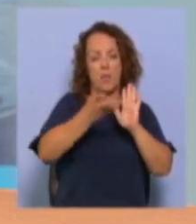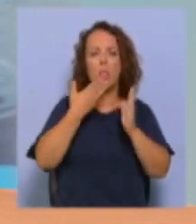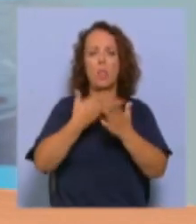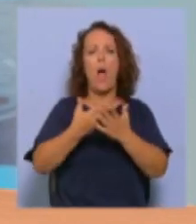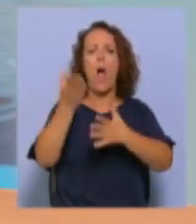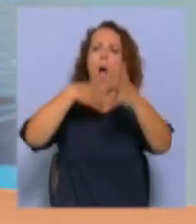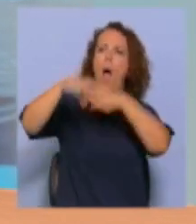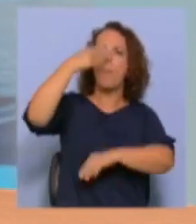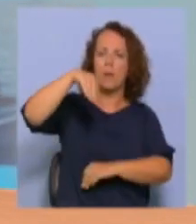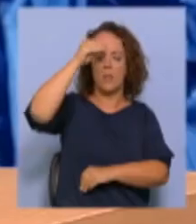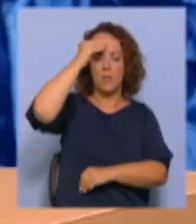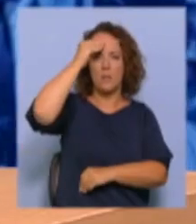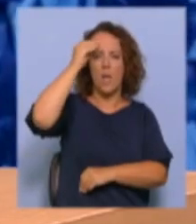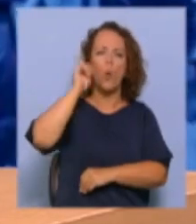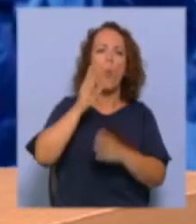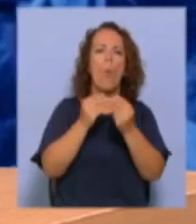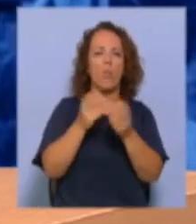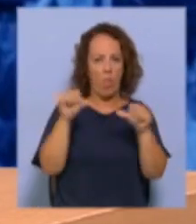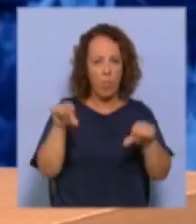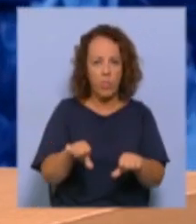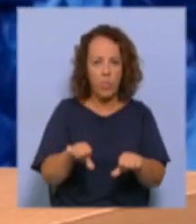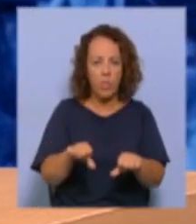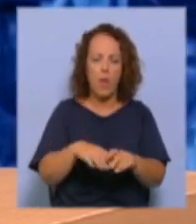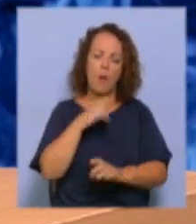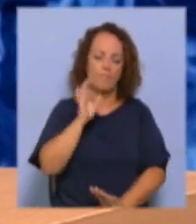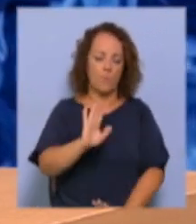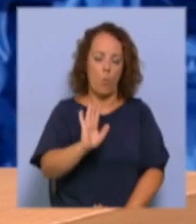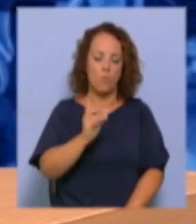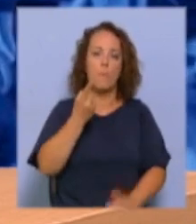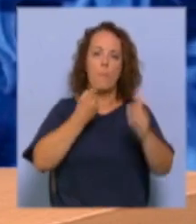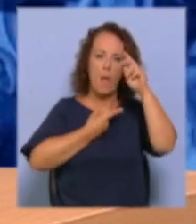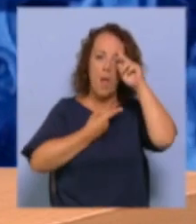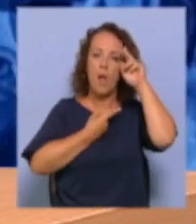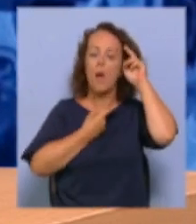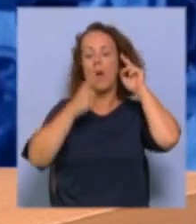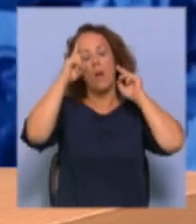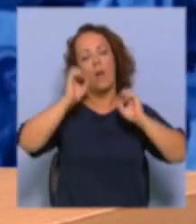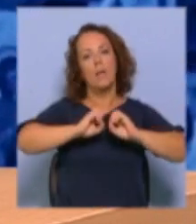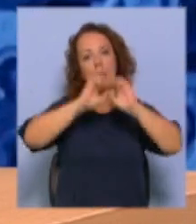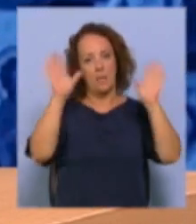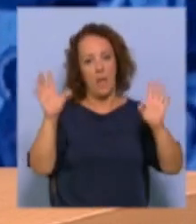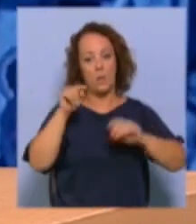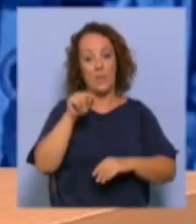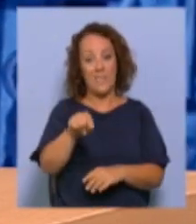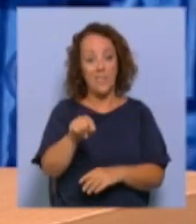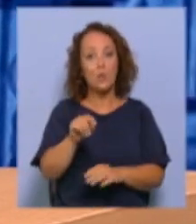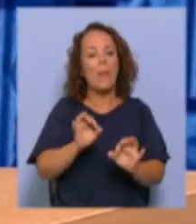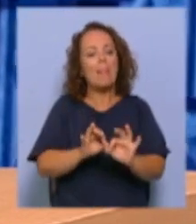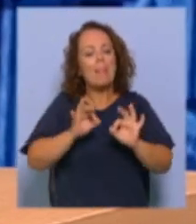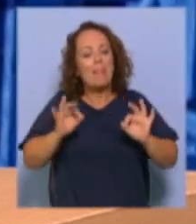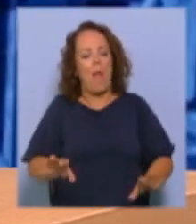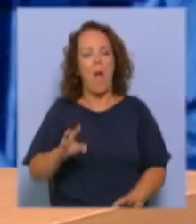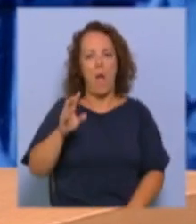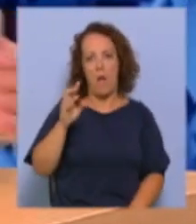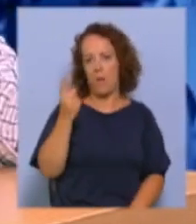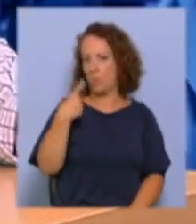aprendizagem? Vamos lá ver, eu acho que nós temos que ter claríssimo que isto não é a mesma coisa. E se não é a